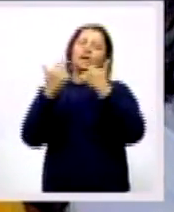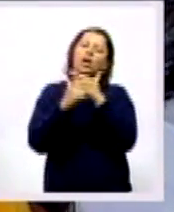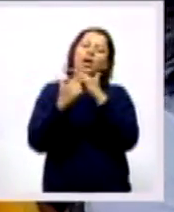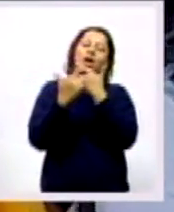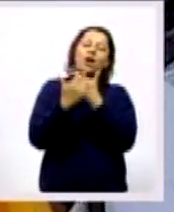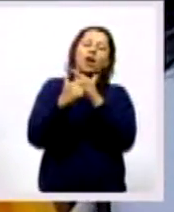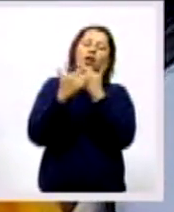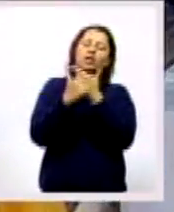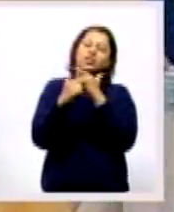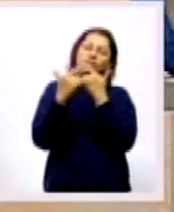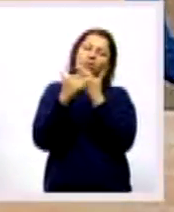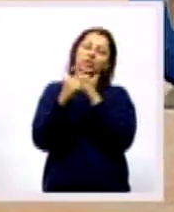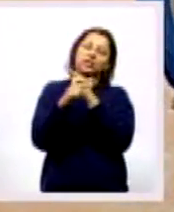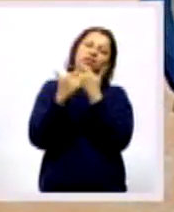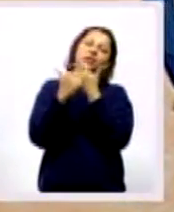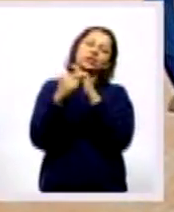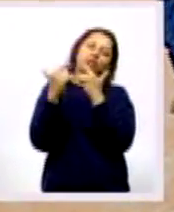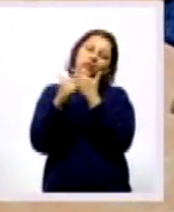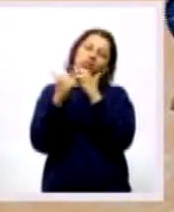olhos e a